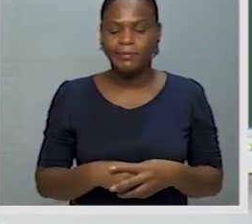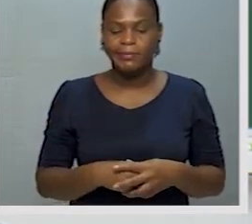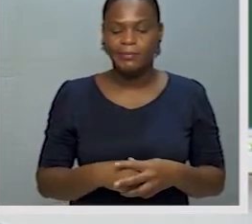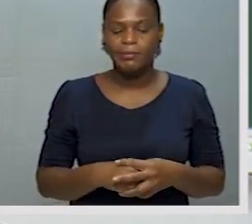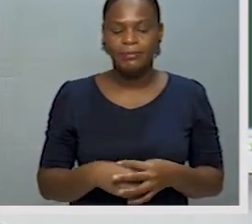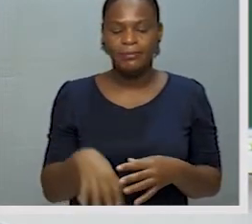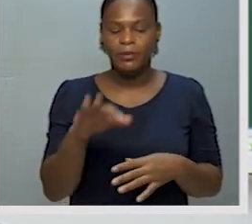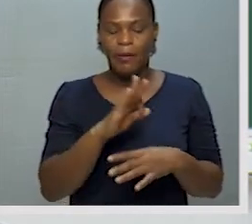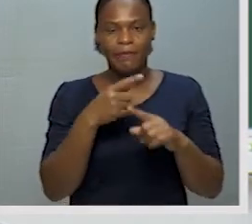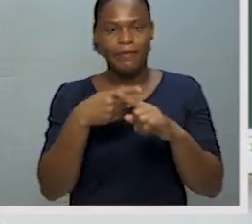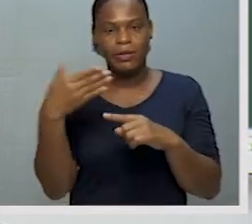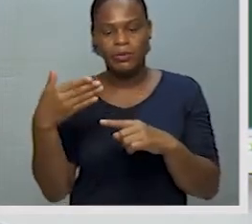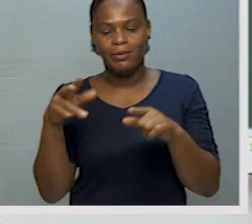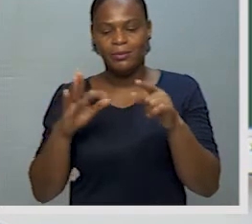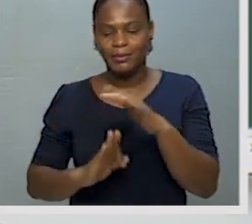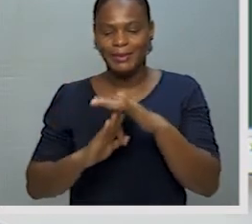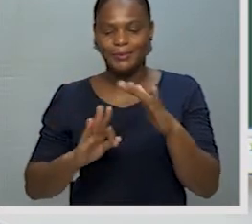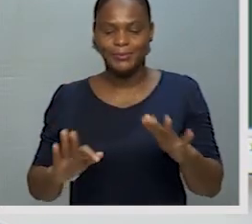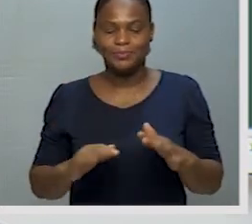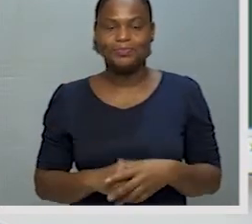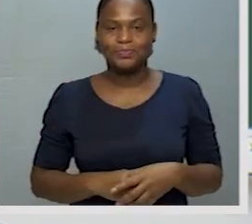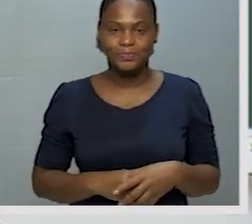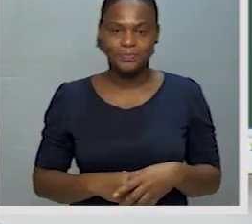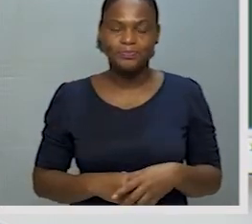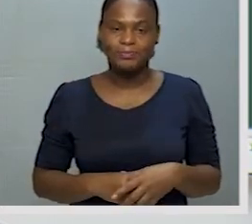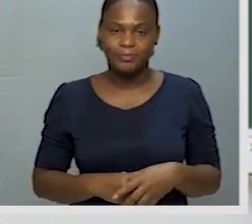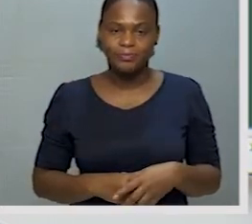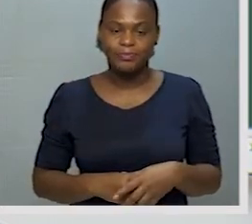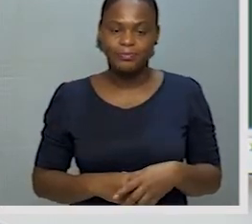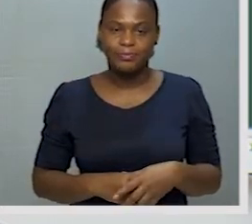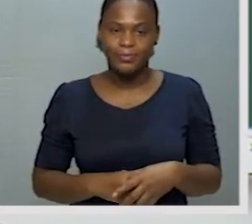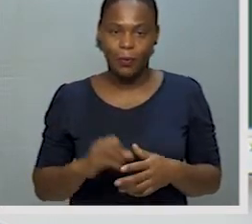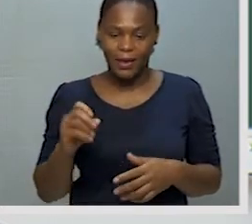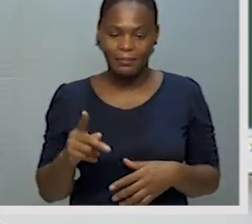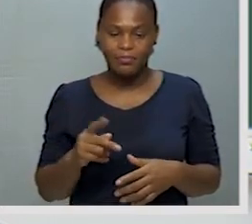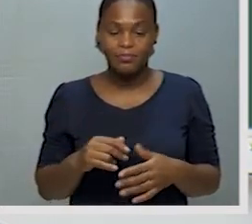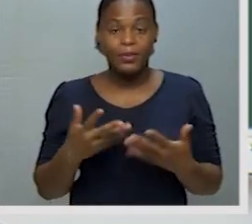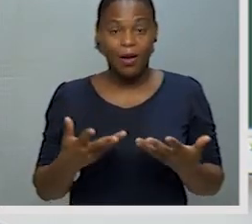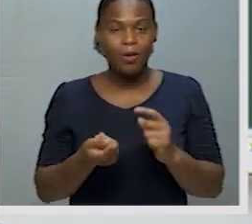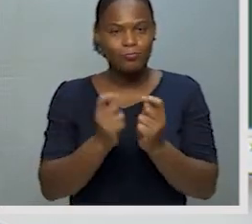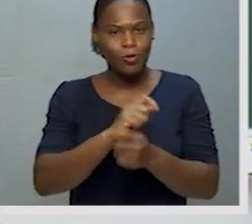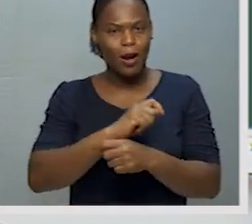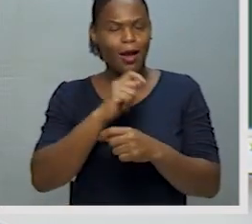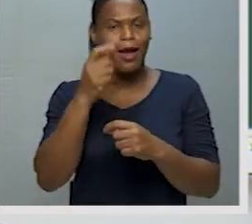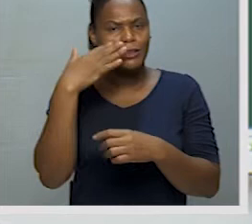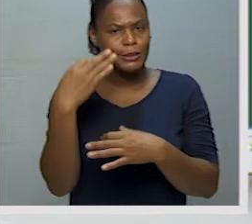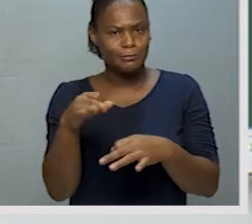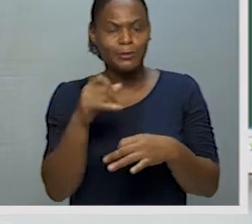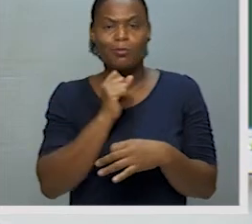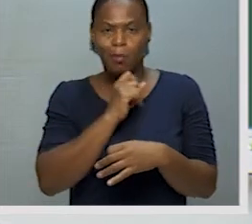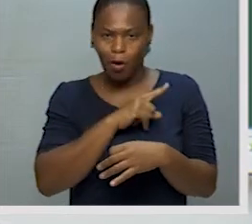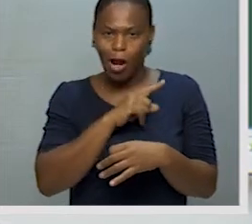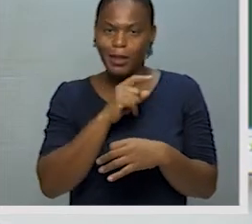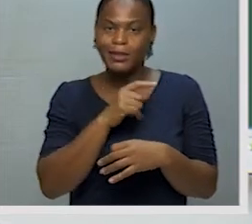52. 4 vezes 1, 4. Ok? Vamos simplificar esta fração. Dá